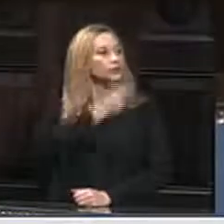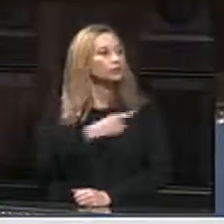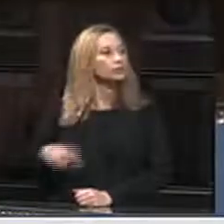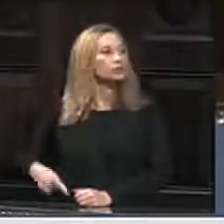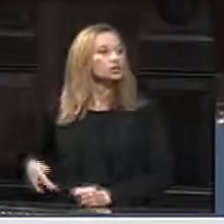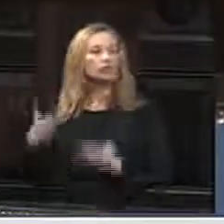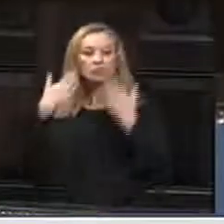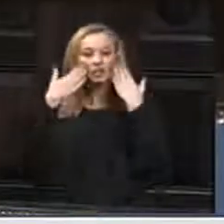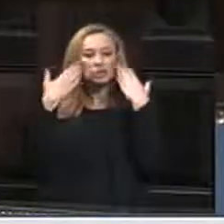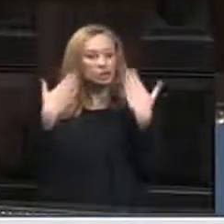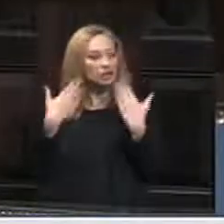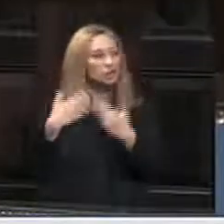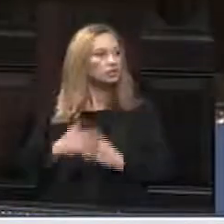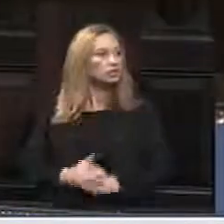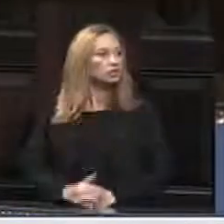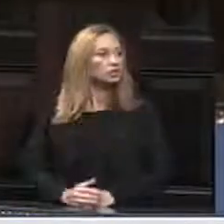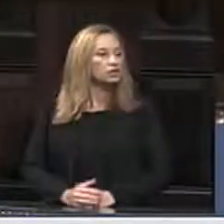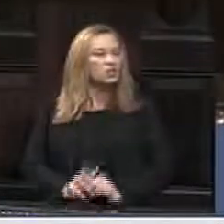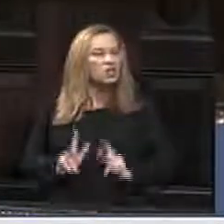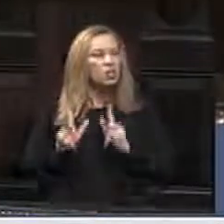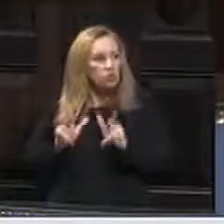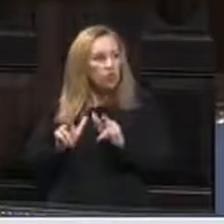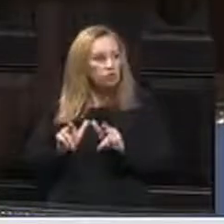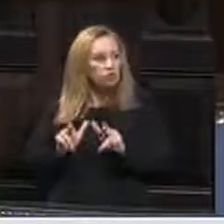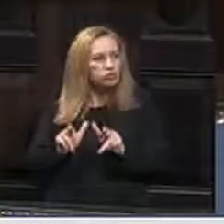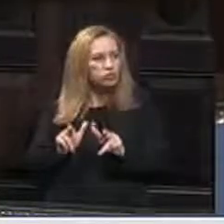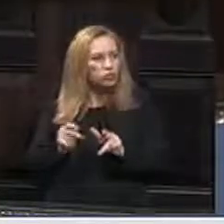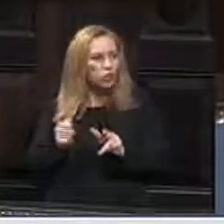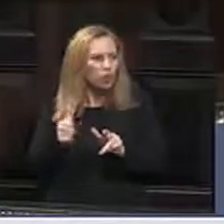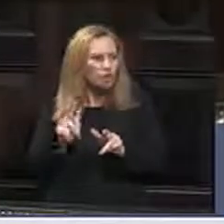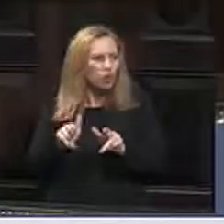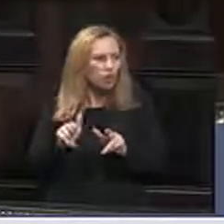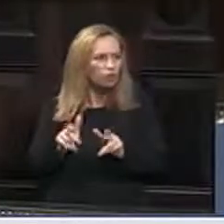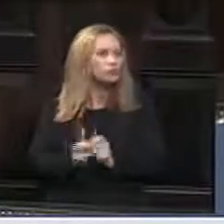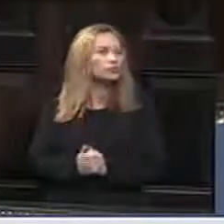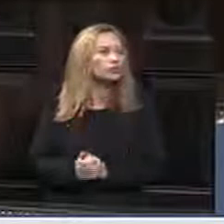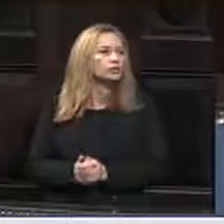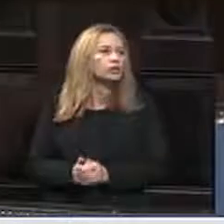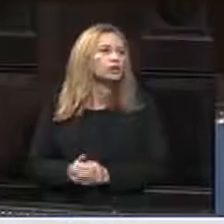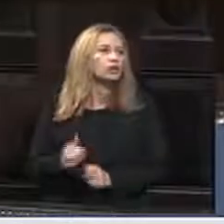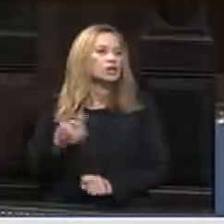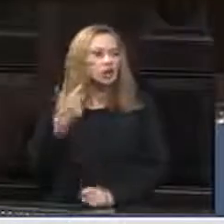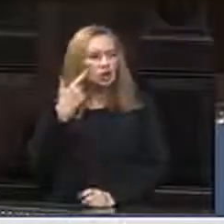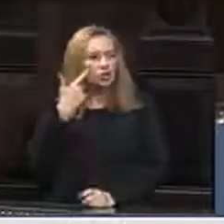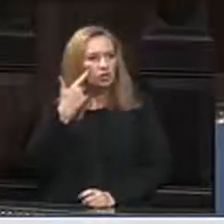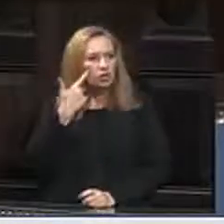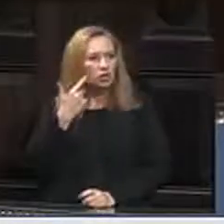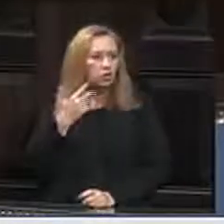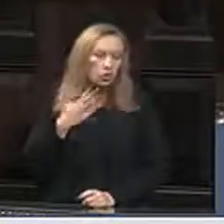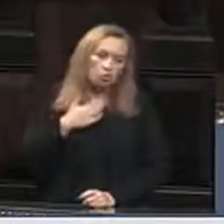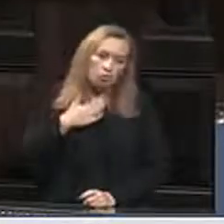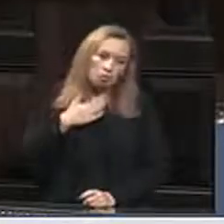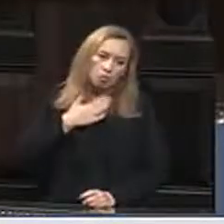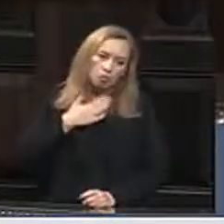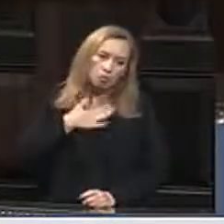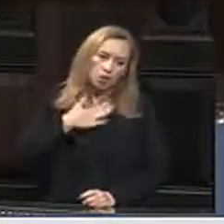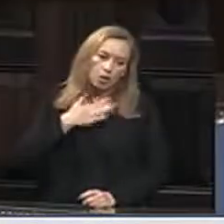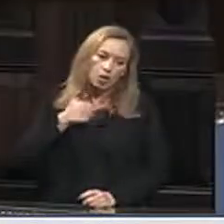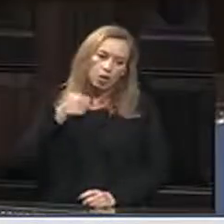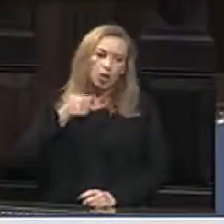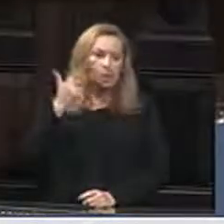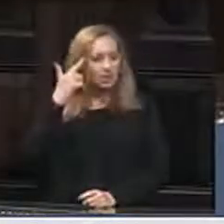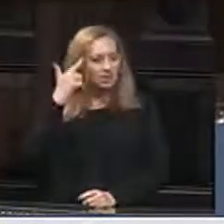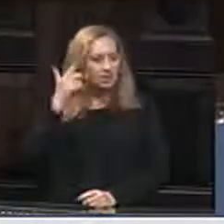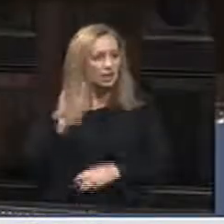um projeto similar. Tomando conhecimento, o meu foi apensado, o que realmente é